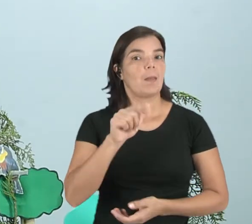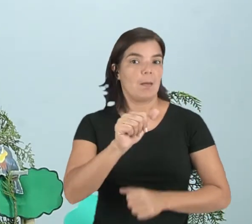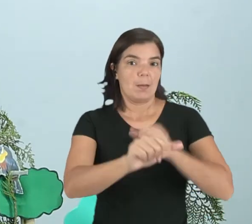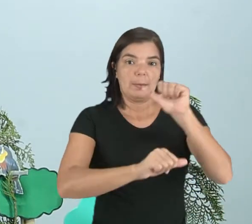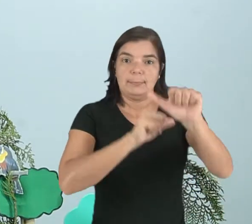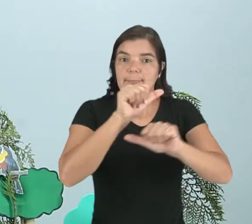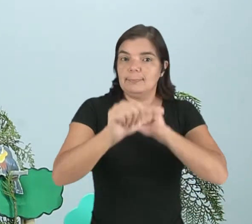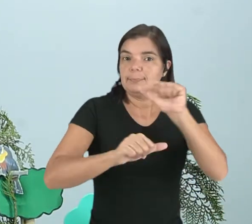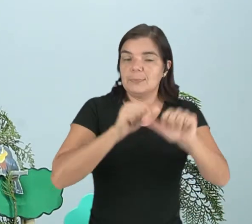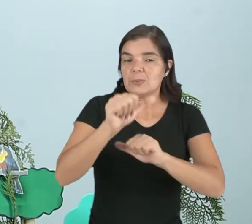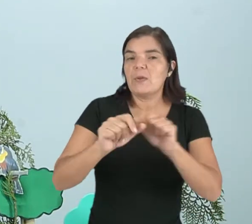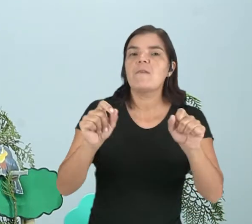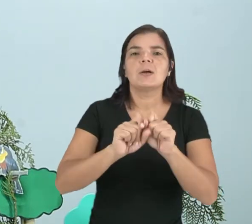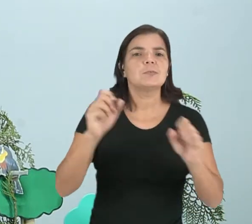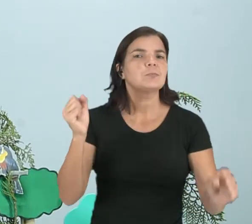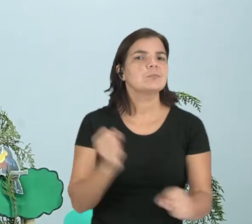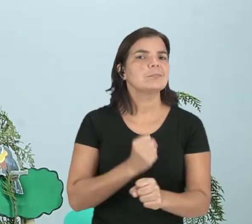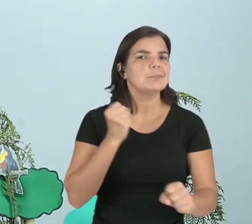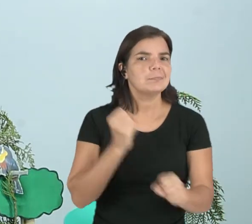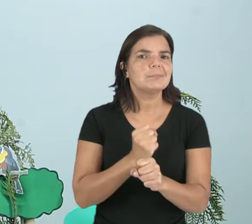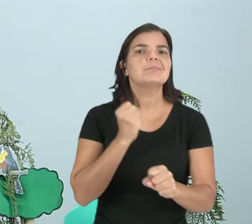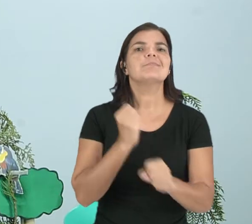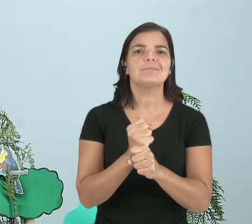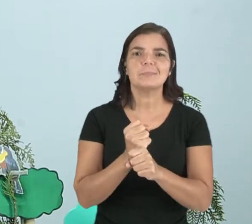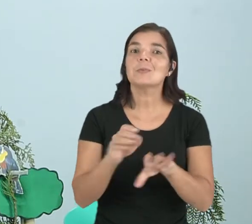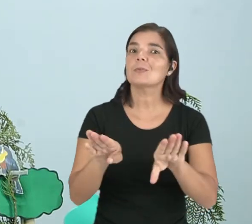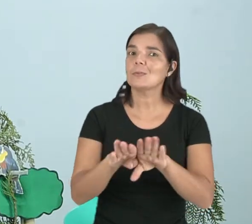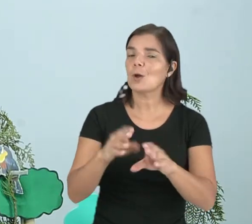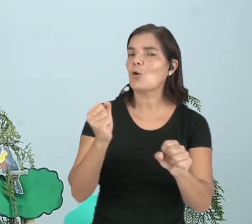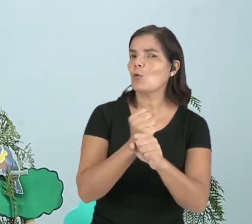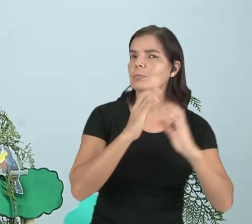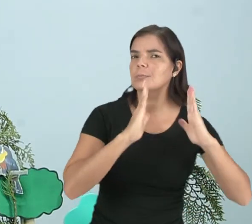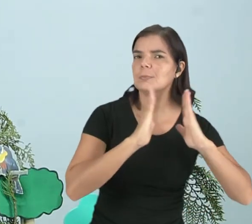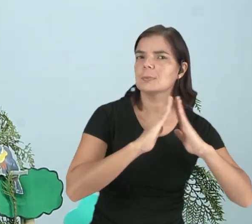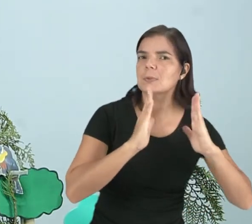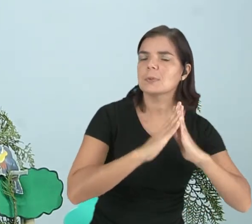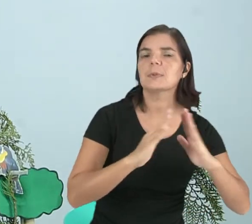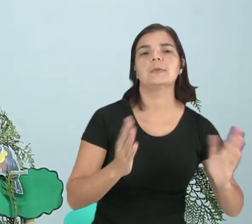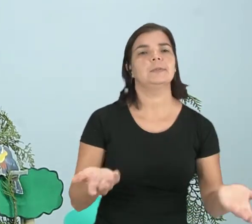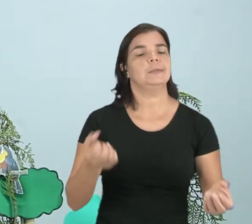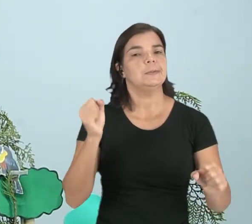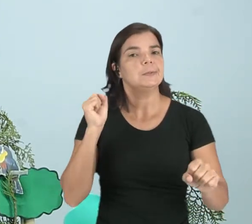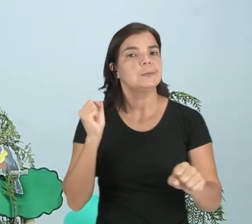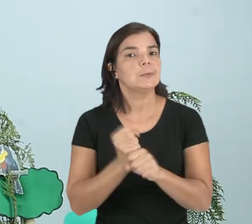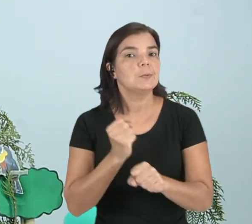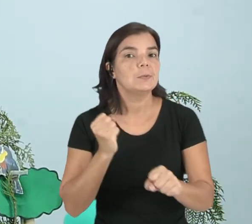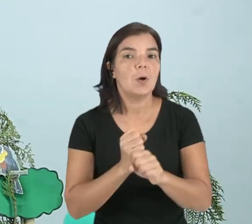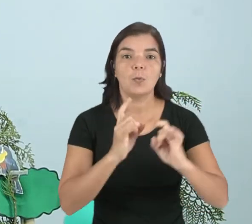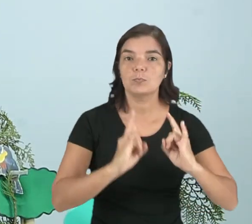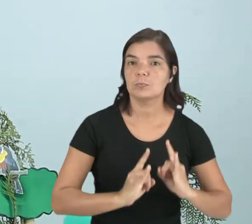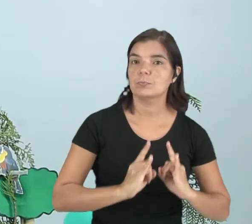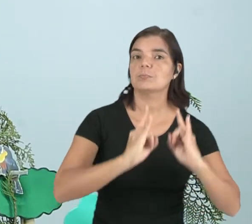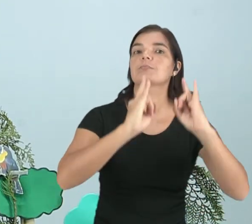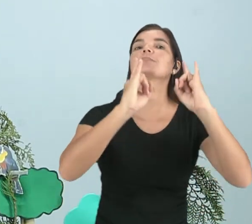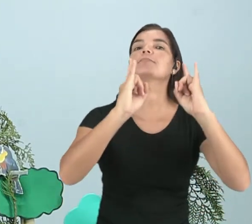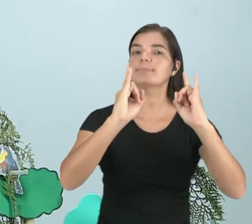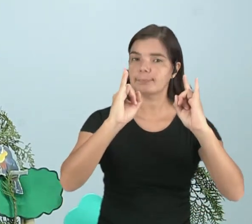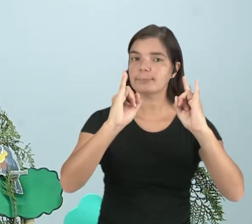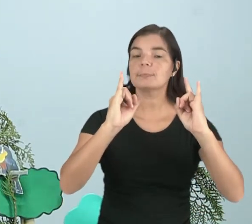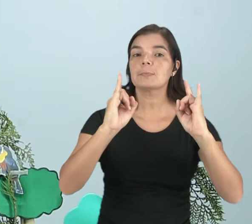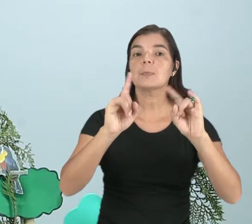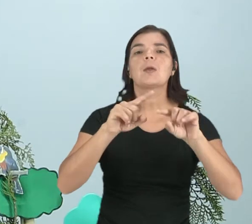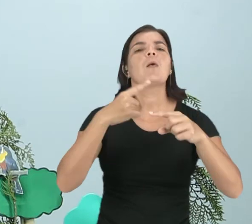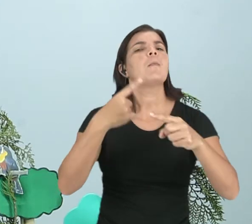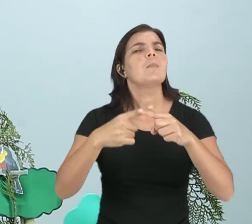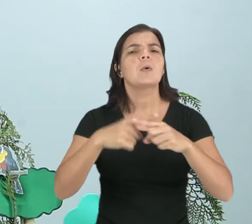modifica a paisagem fazendo construções. Então, ele constrói casas, ele constrói prédios. E